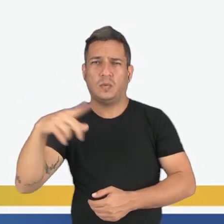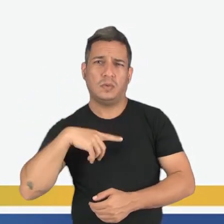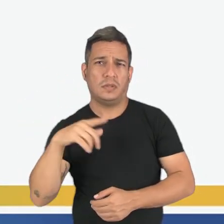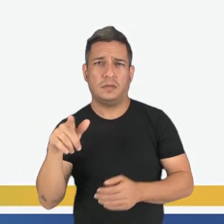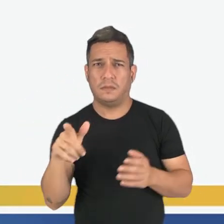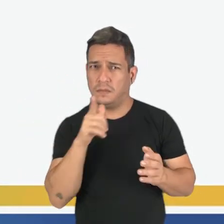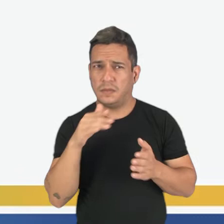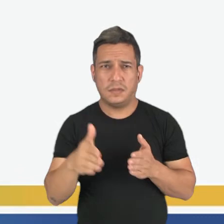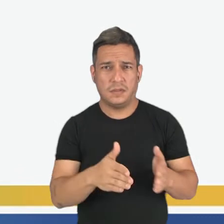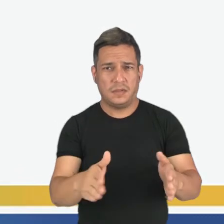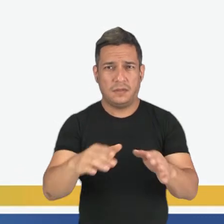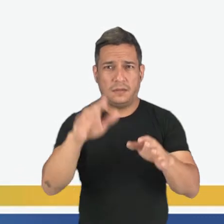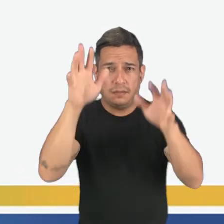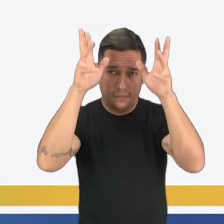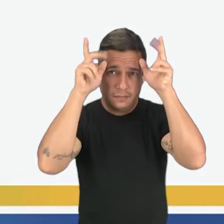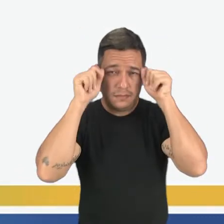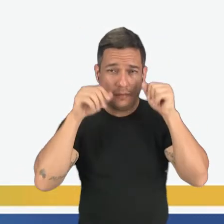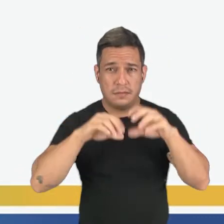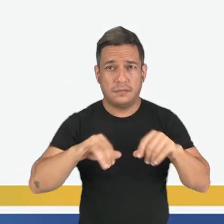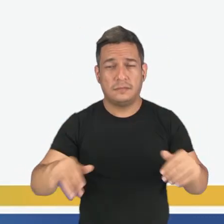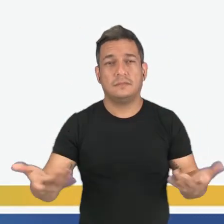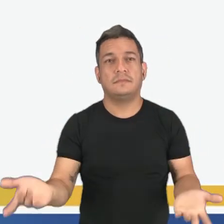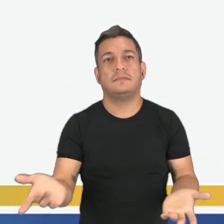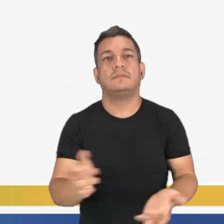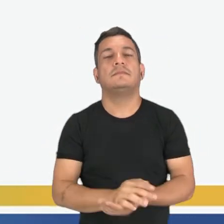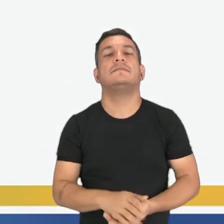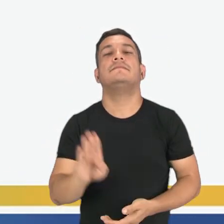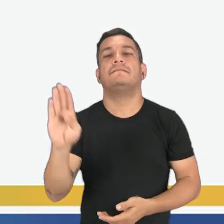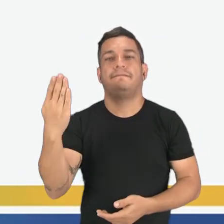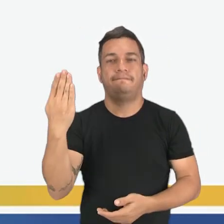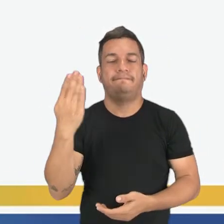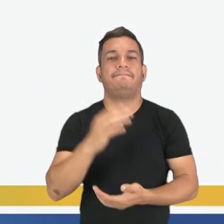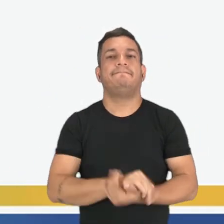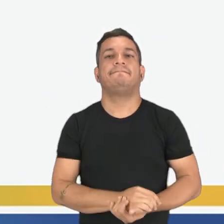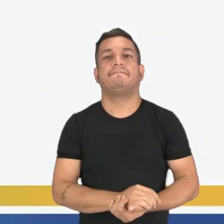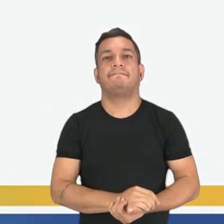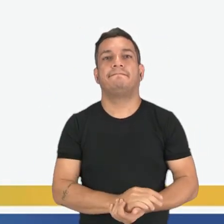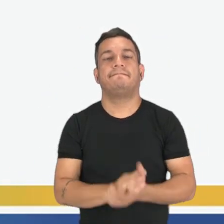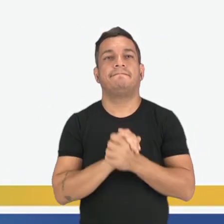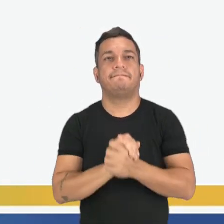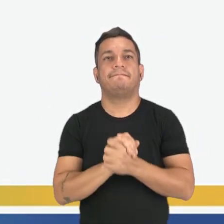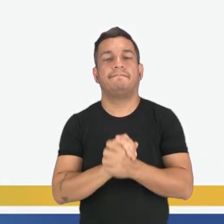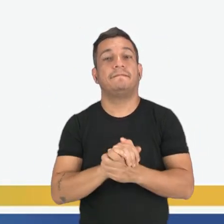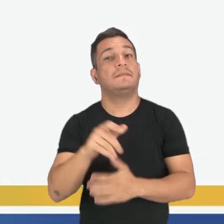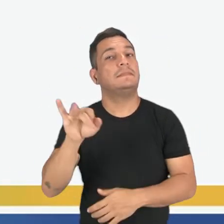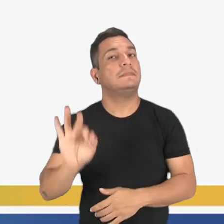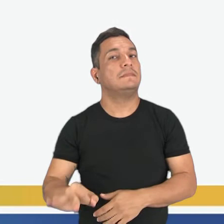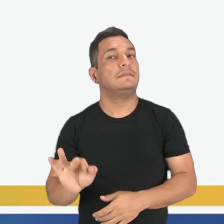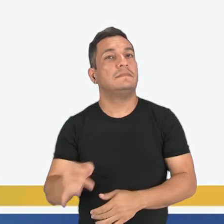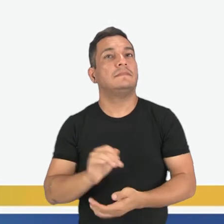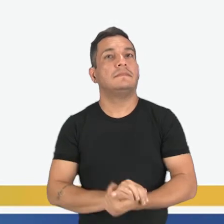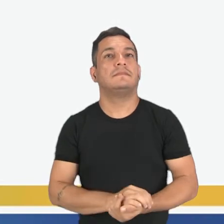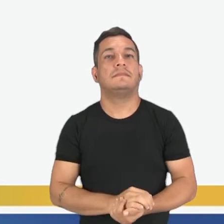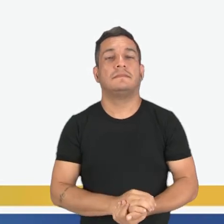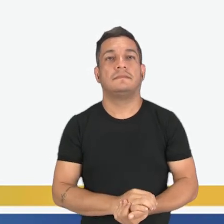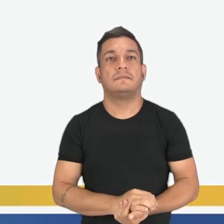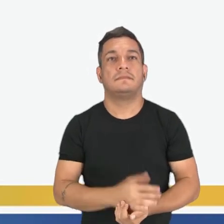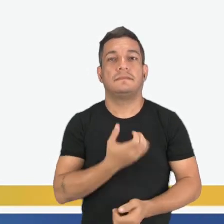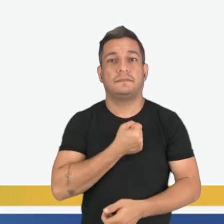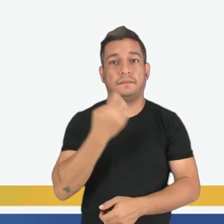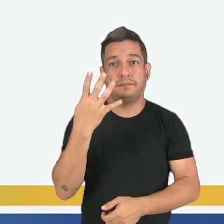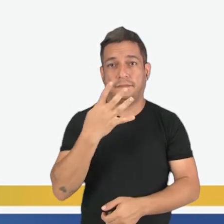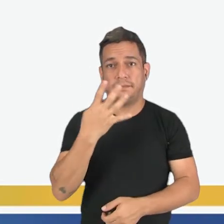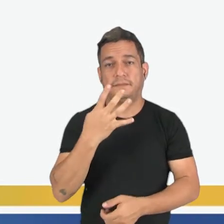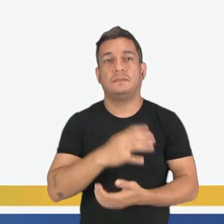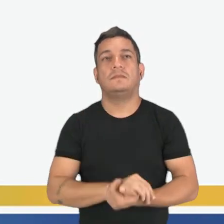passam? Mas como? Se são do nosso estado? Falso! Parabéns para quem acertou. Continuando a